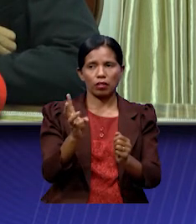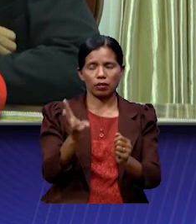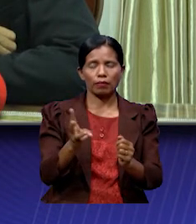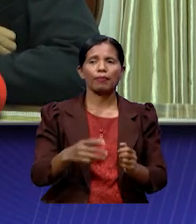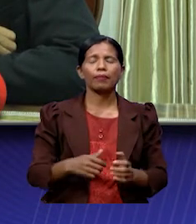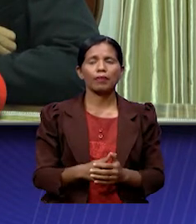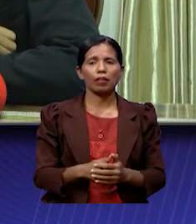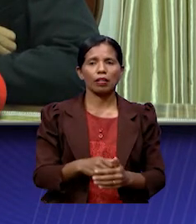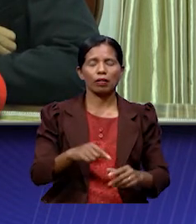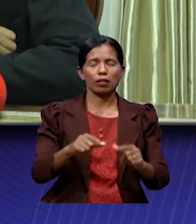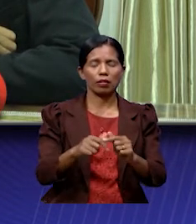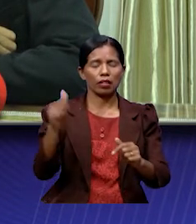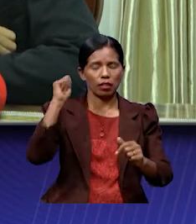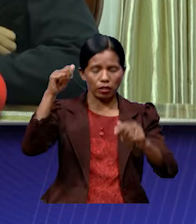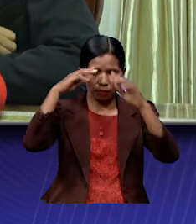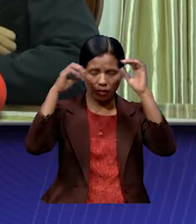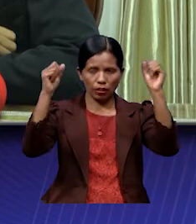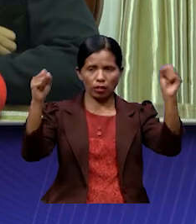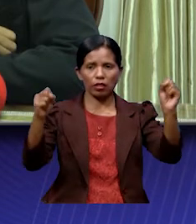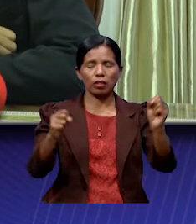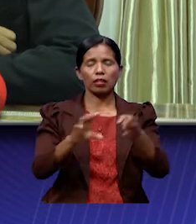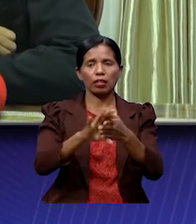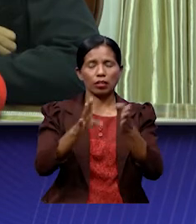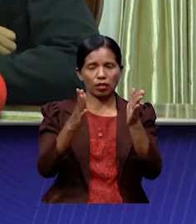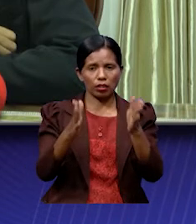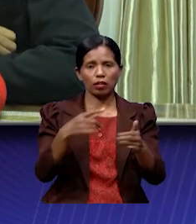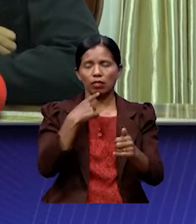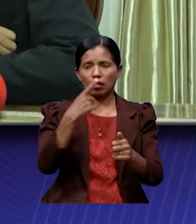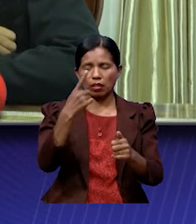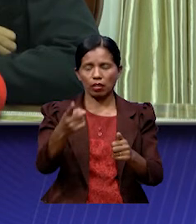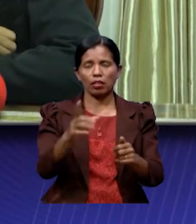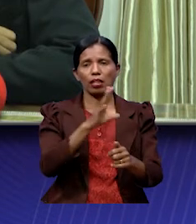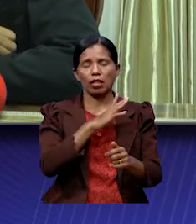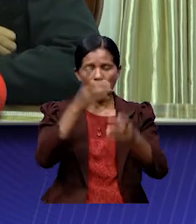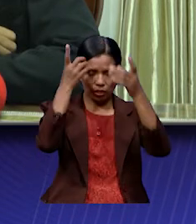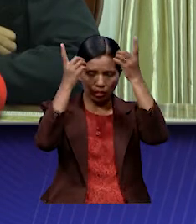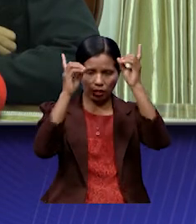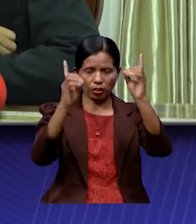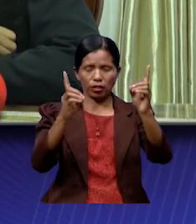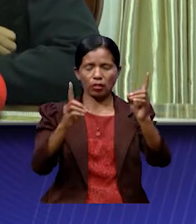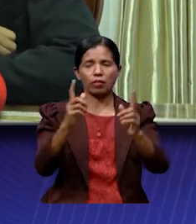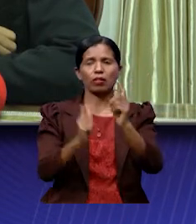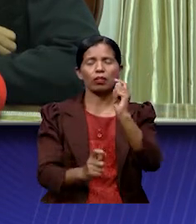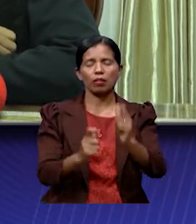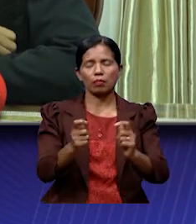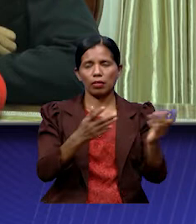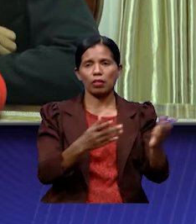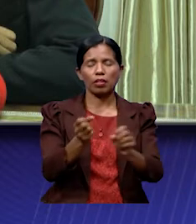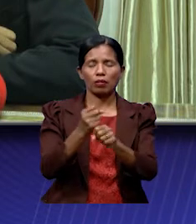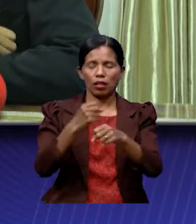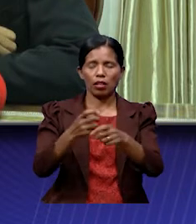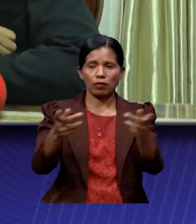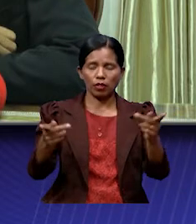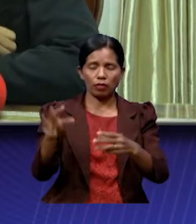candidato presidente da República nem órgão eleitoral pronunciou na cata em decisão tribunal recurso nem, mas o que estabelece centro de votação em